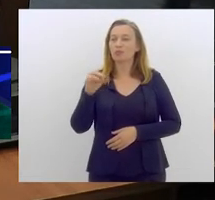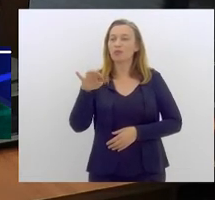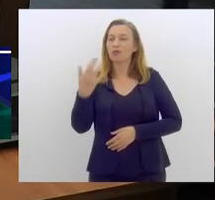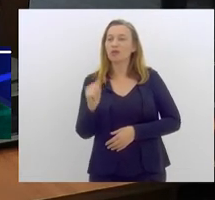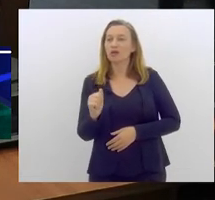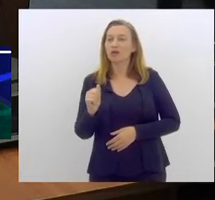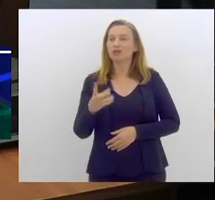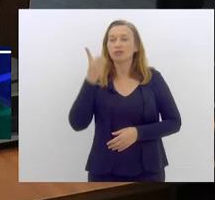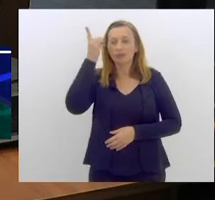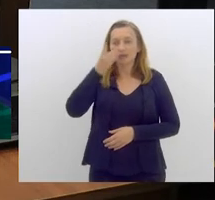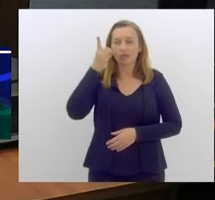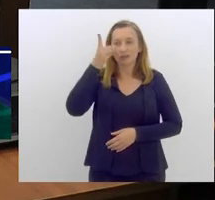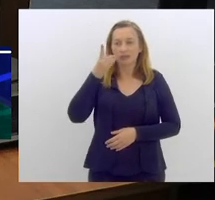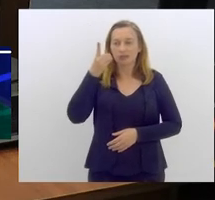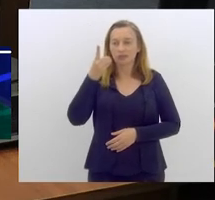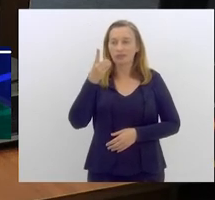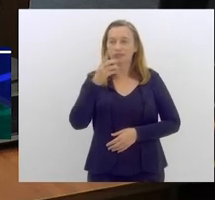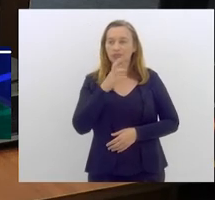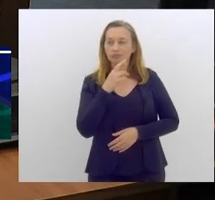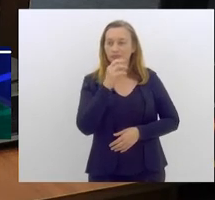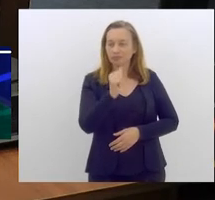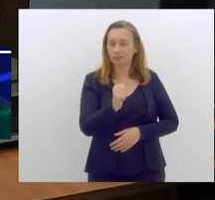Rodrigo Amorim.